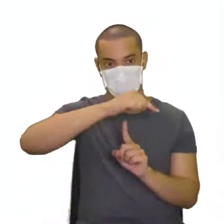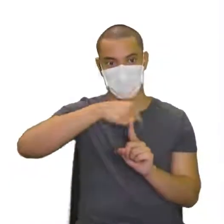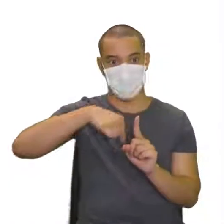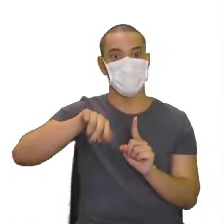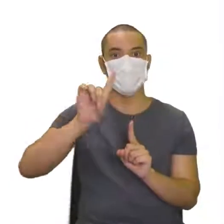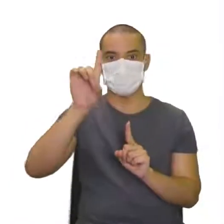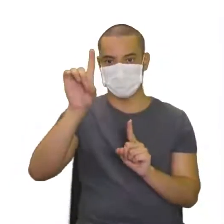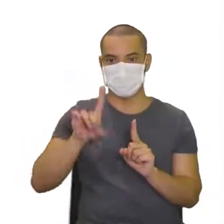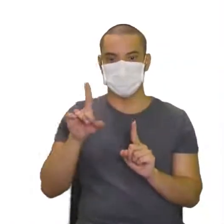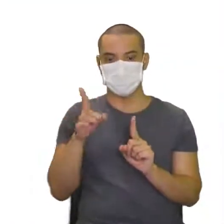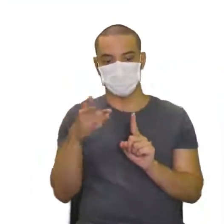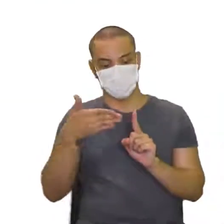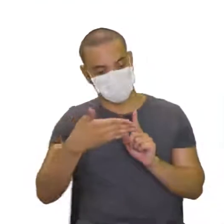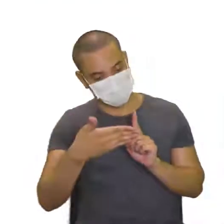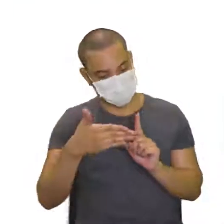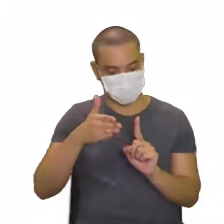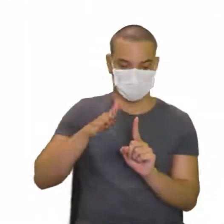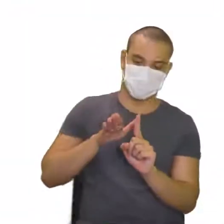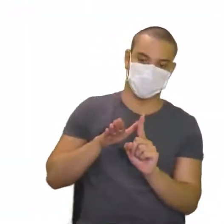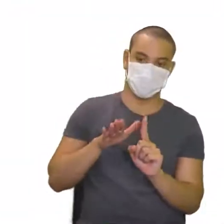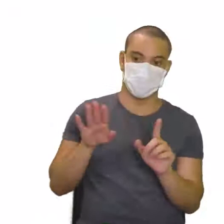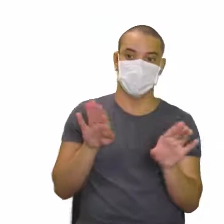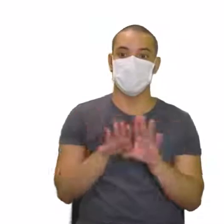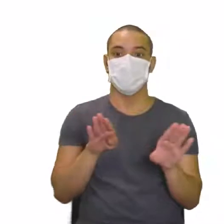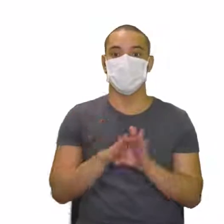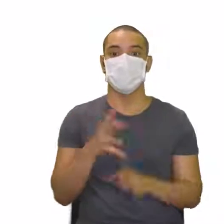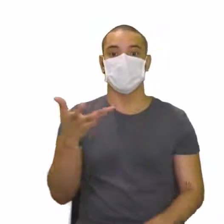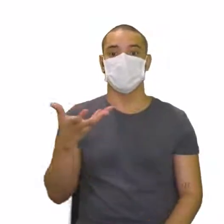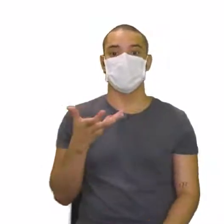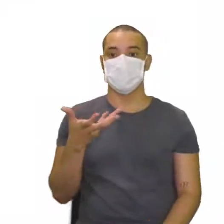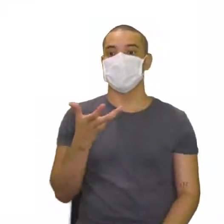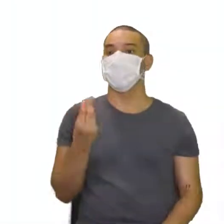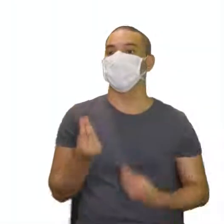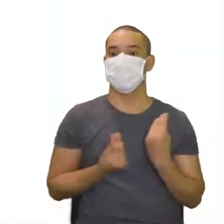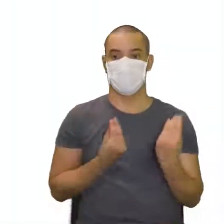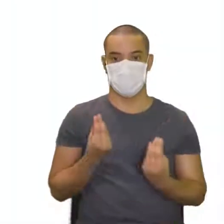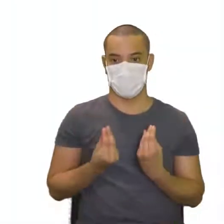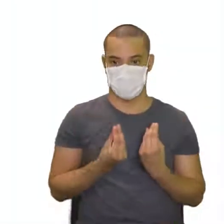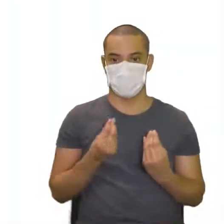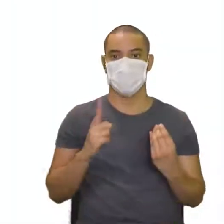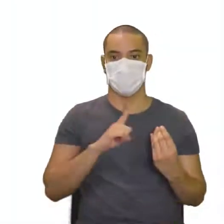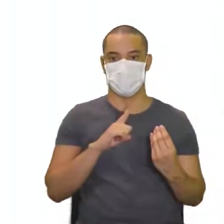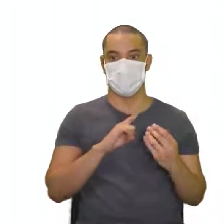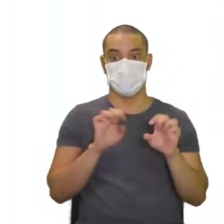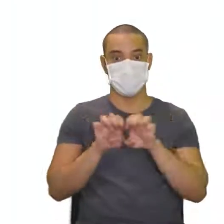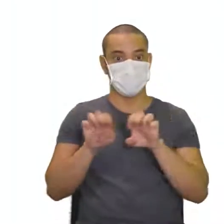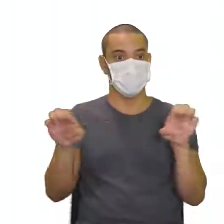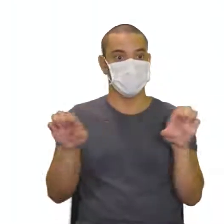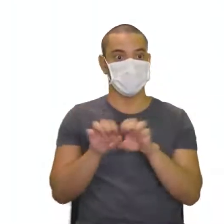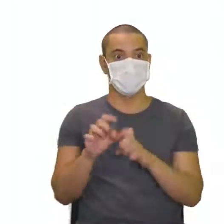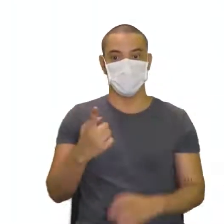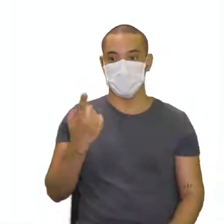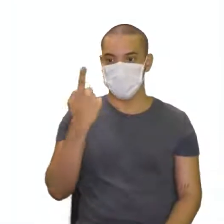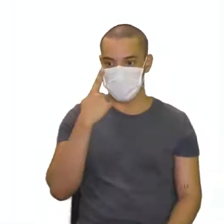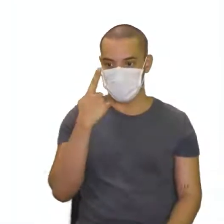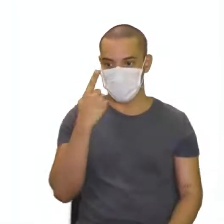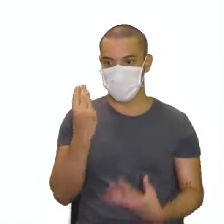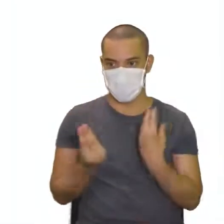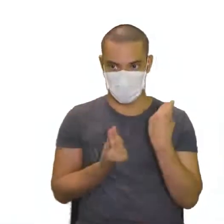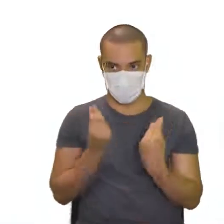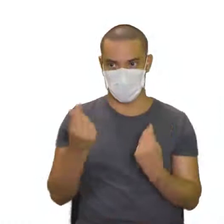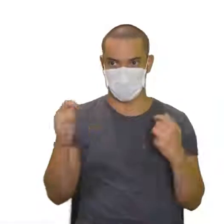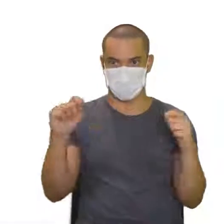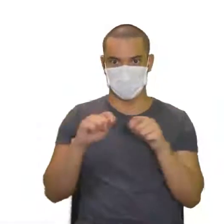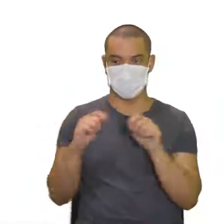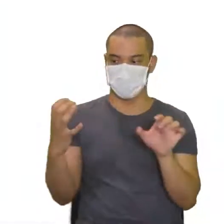direção dele, como eu falei, e a intensidade do campo vai ser dada pela seguinte equação. Então, vamos ver, nesse caso, como é que a